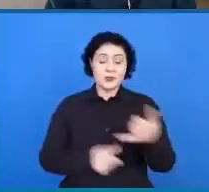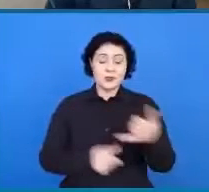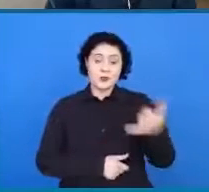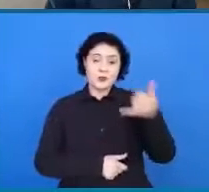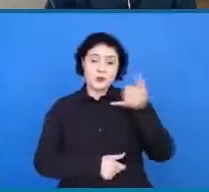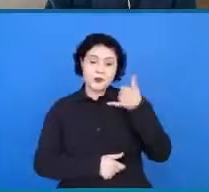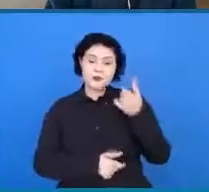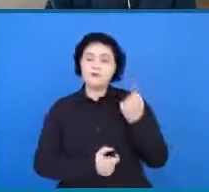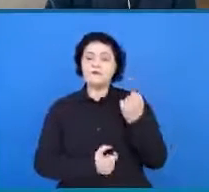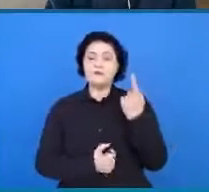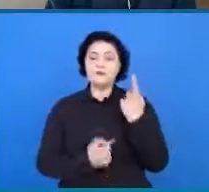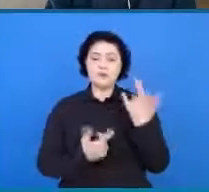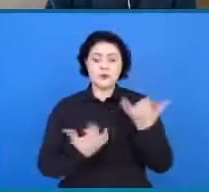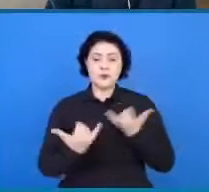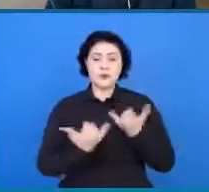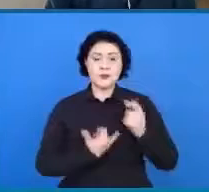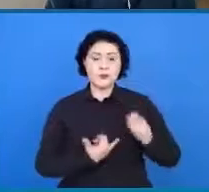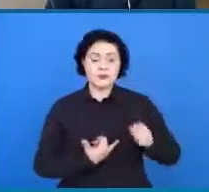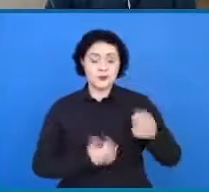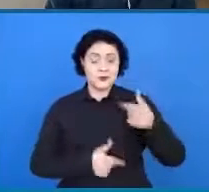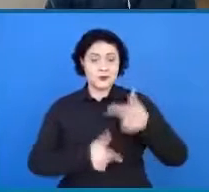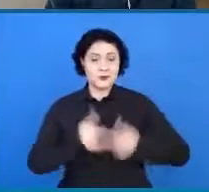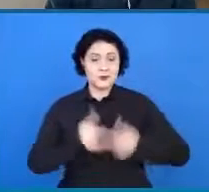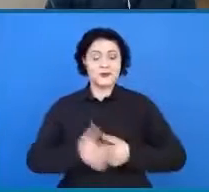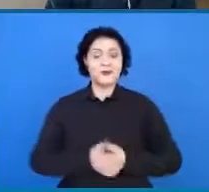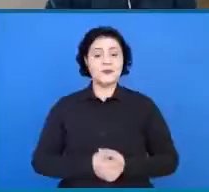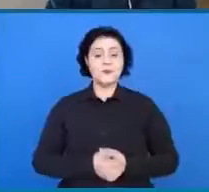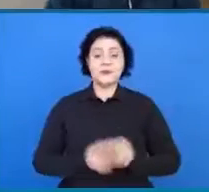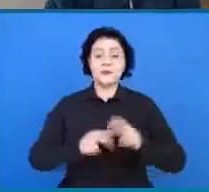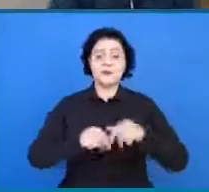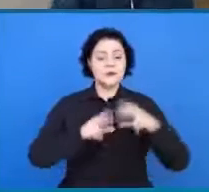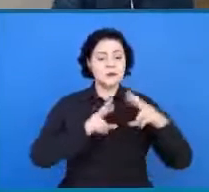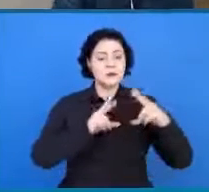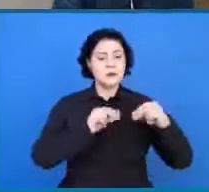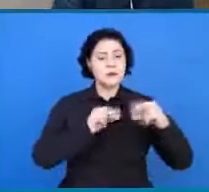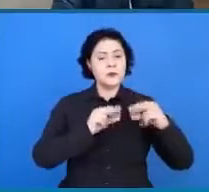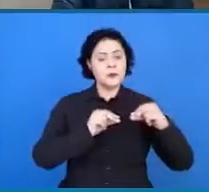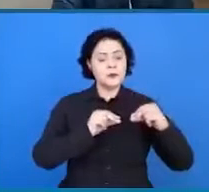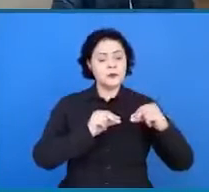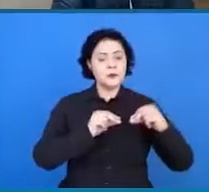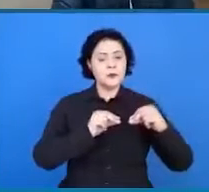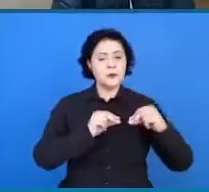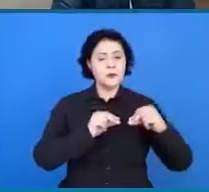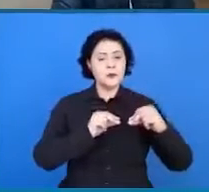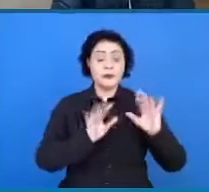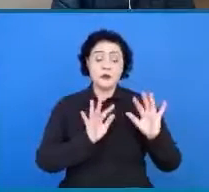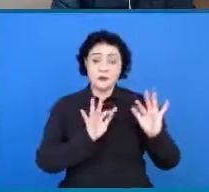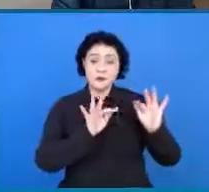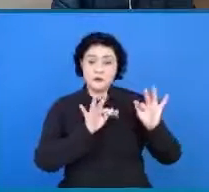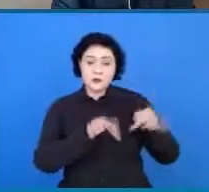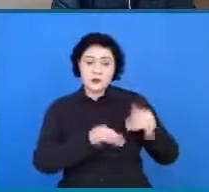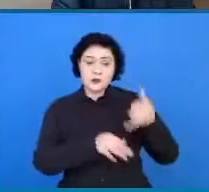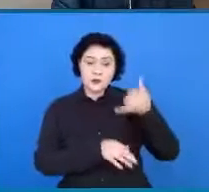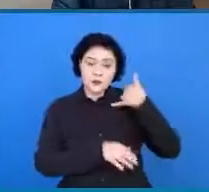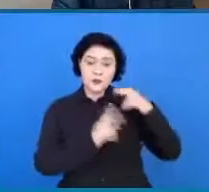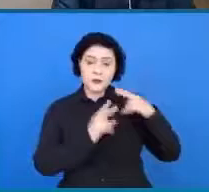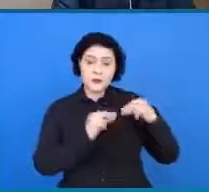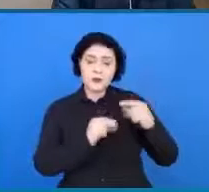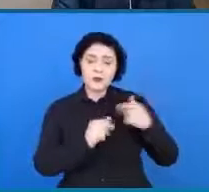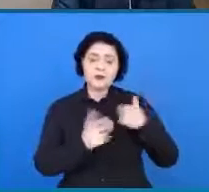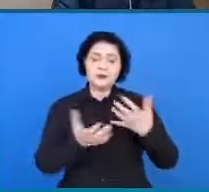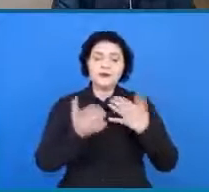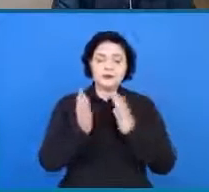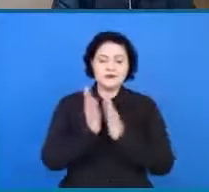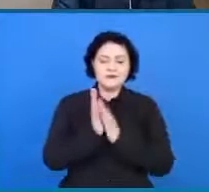ligando para dar alguma informação sobre o trabalho e conversamos ao término ele the Sole eu queria parabenizar